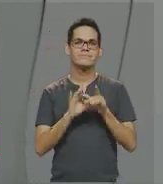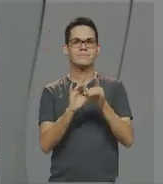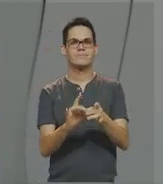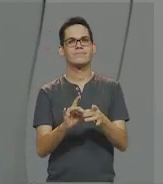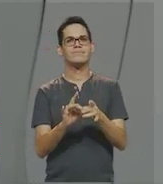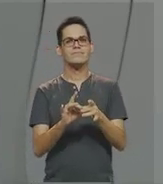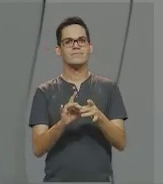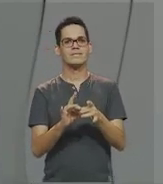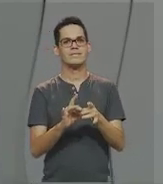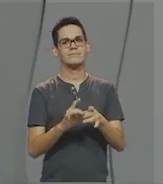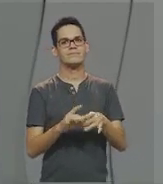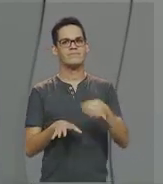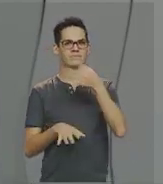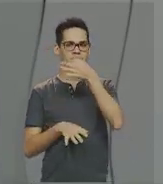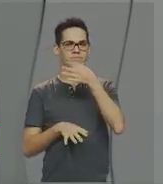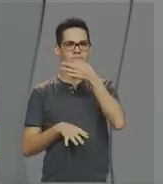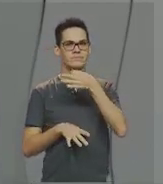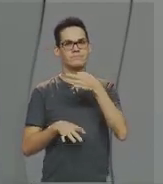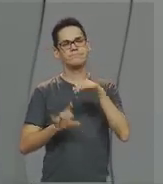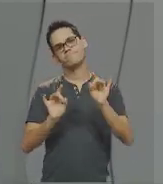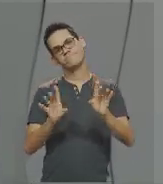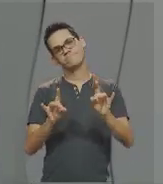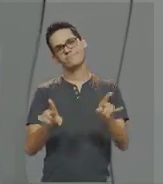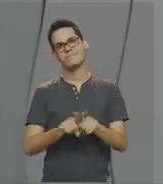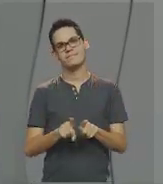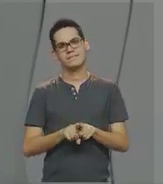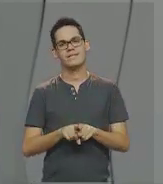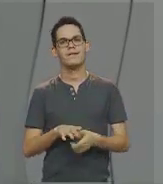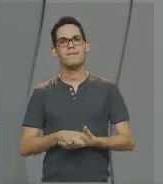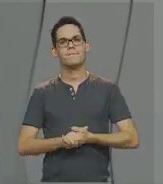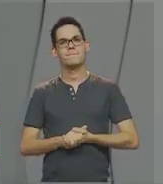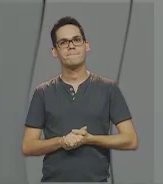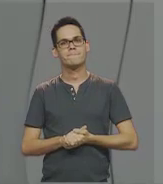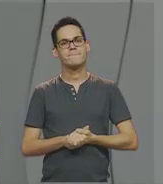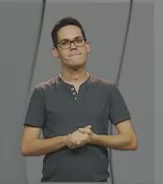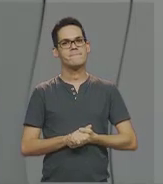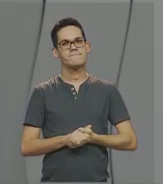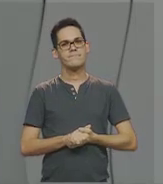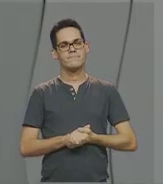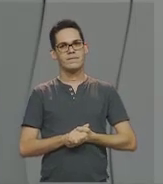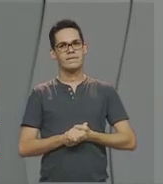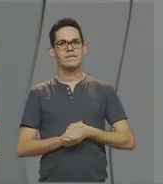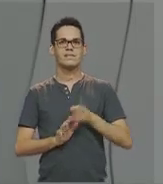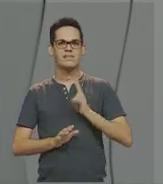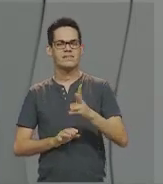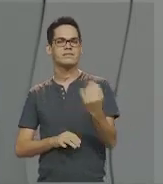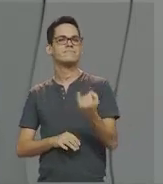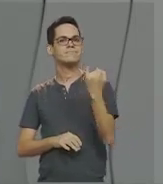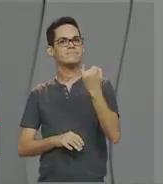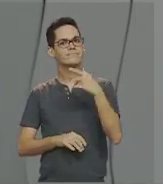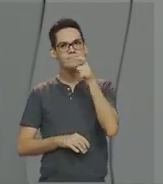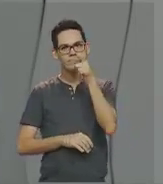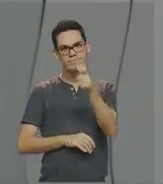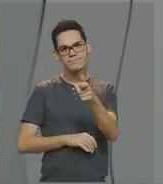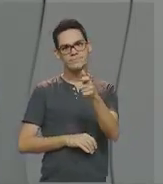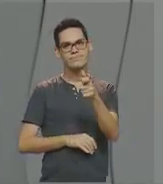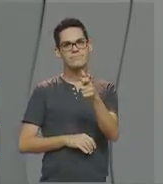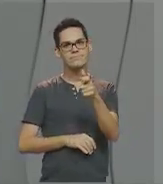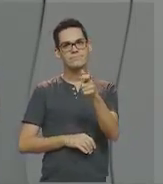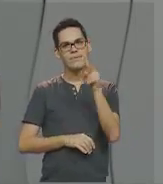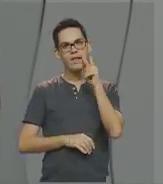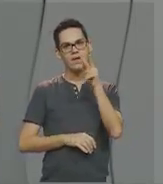uma musicalidade específica também. Né? Então, é sempre interessante a gente